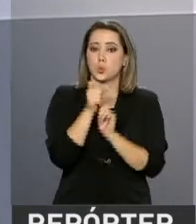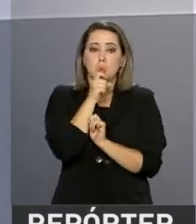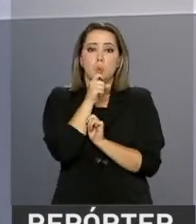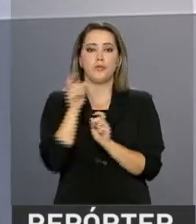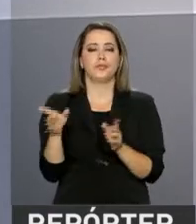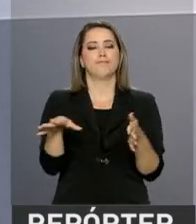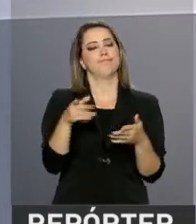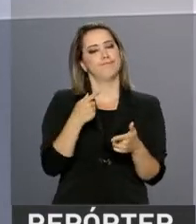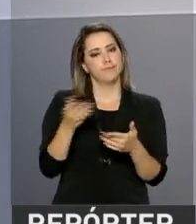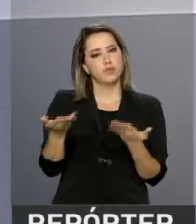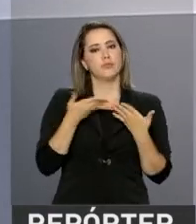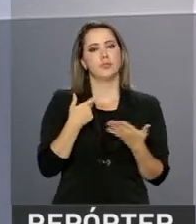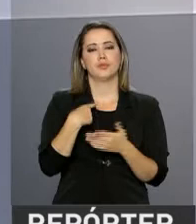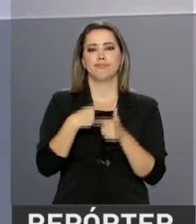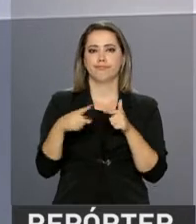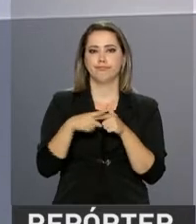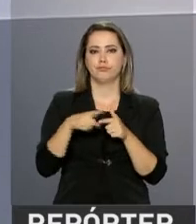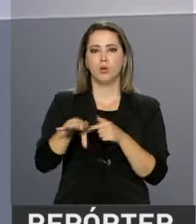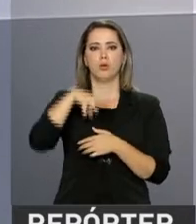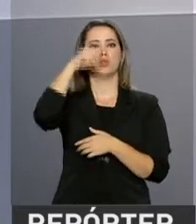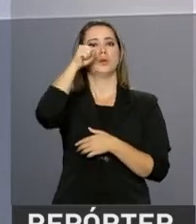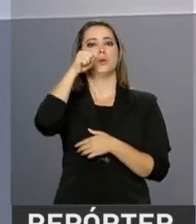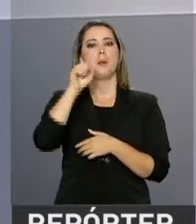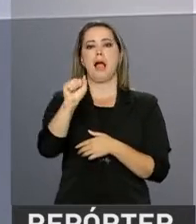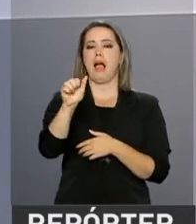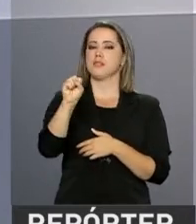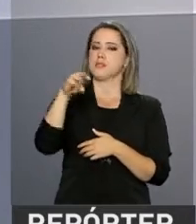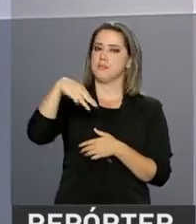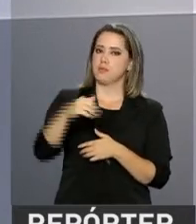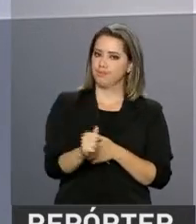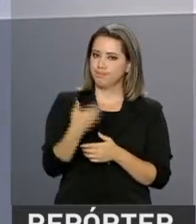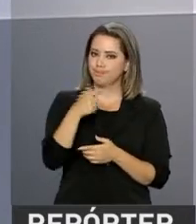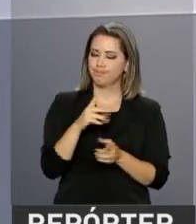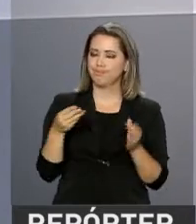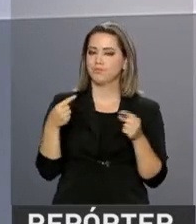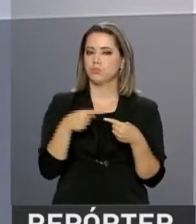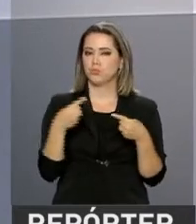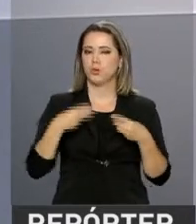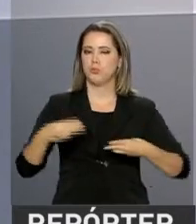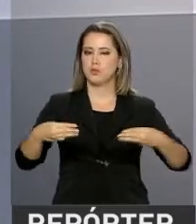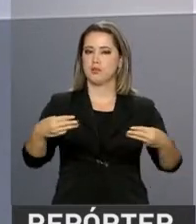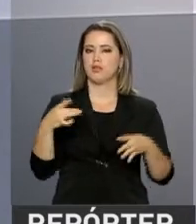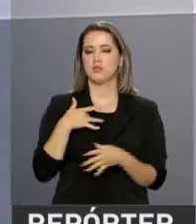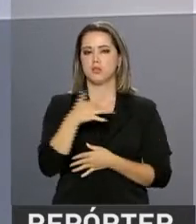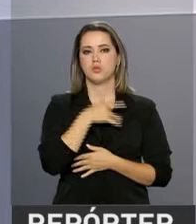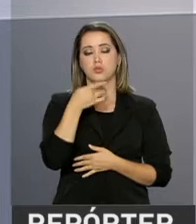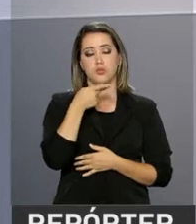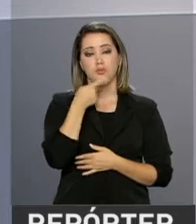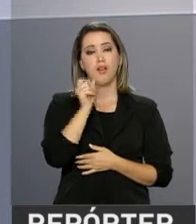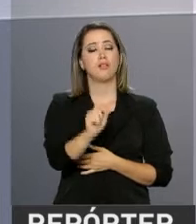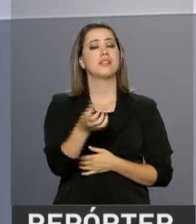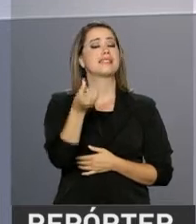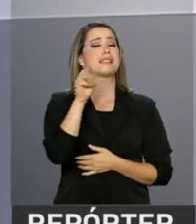as crises respiratórias como a asma. De acordo com o Ministério da Saúde, quase 6 milhões e meio de brasileiros acima de